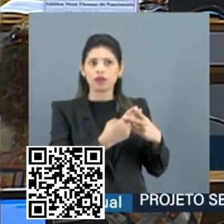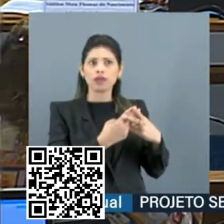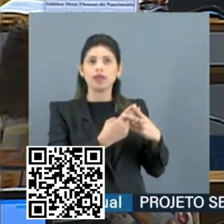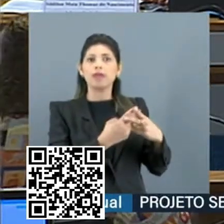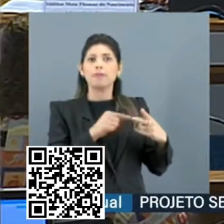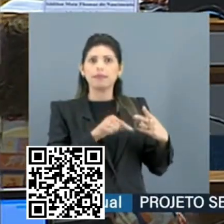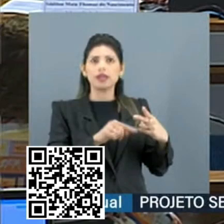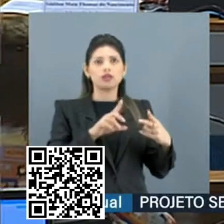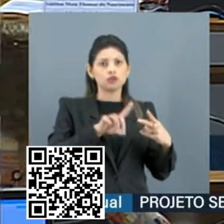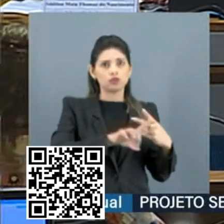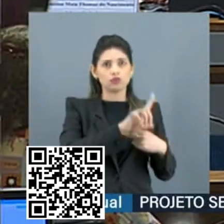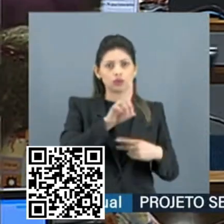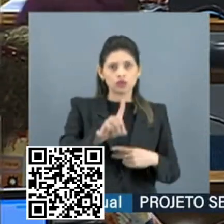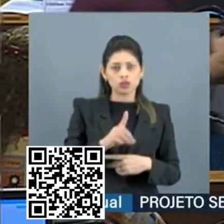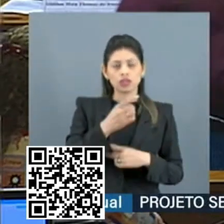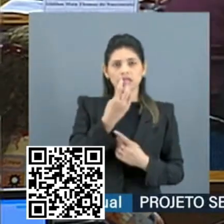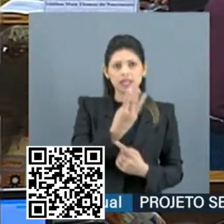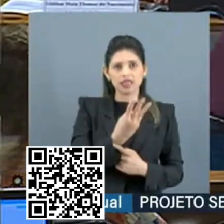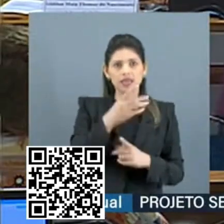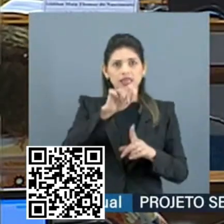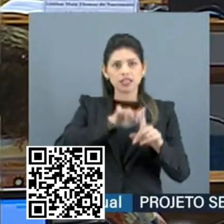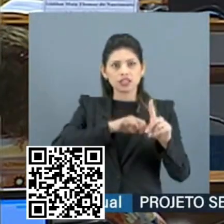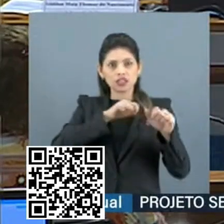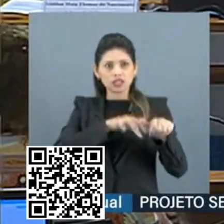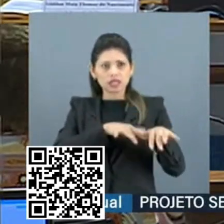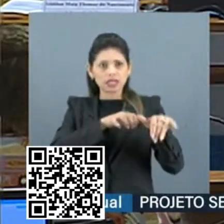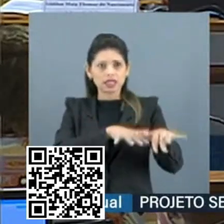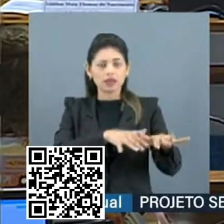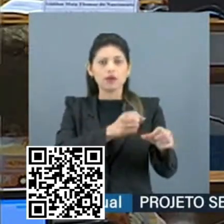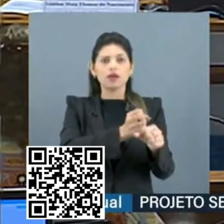de setembro de 2021,